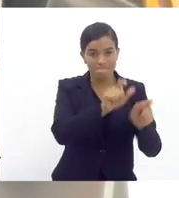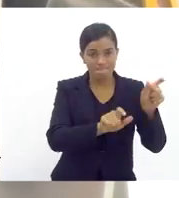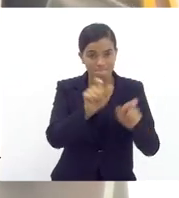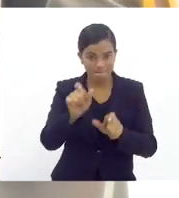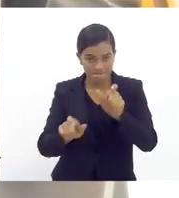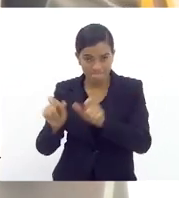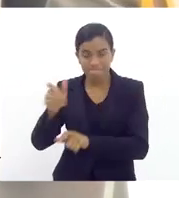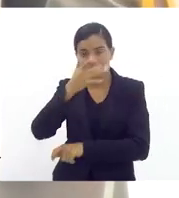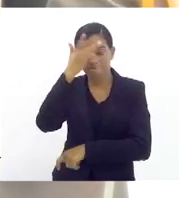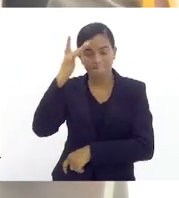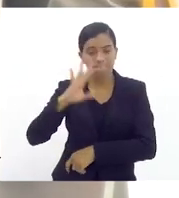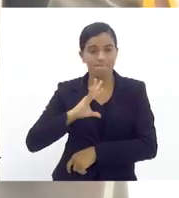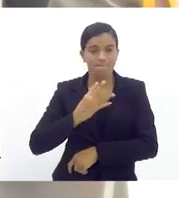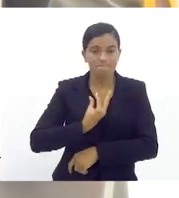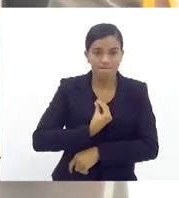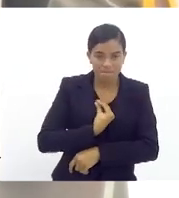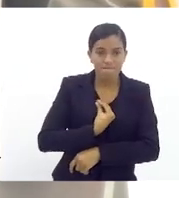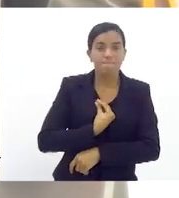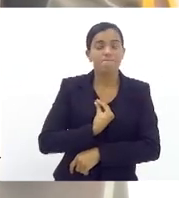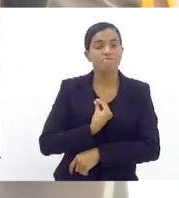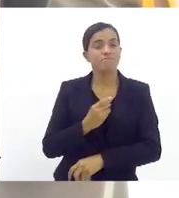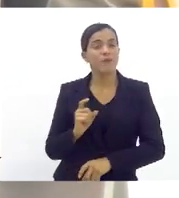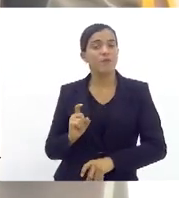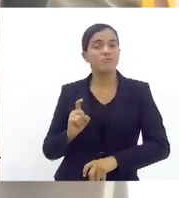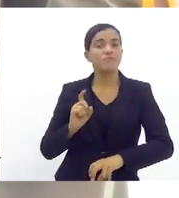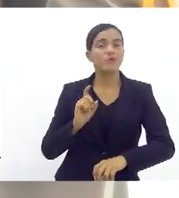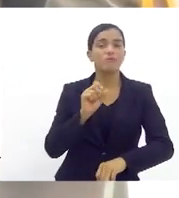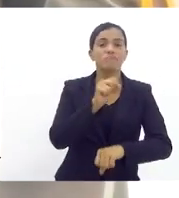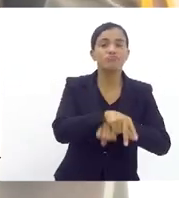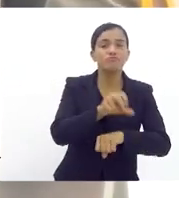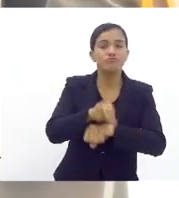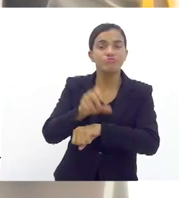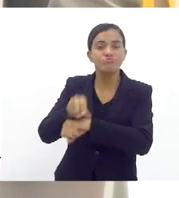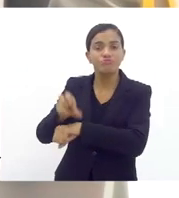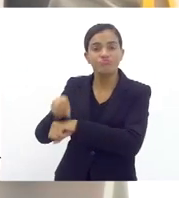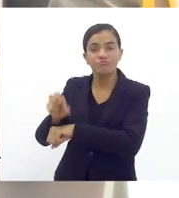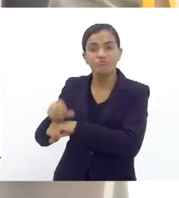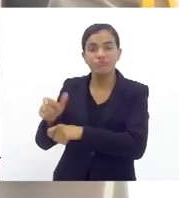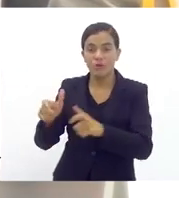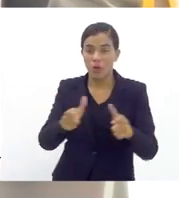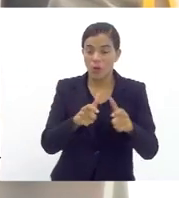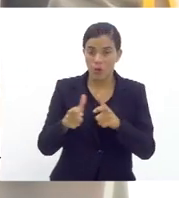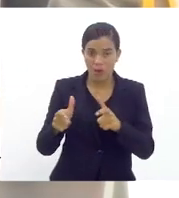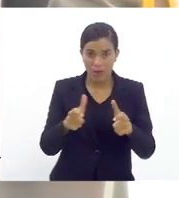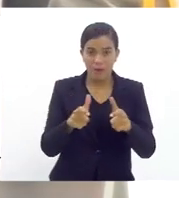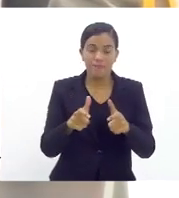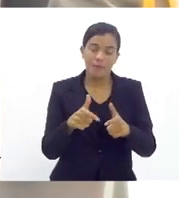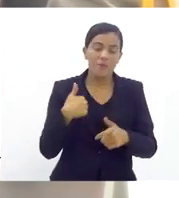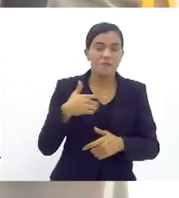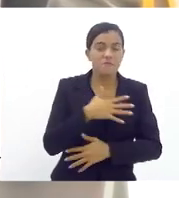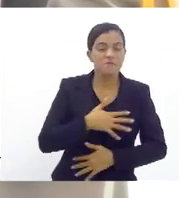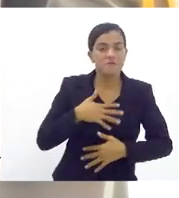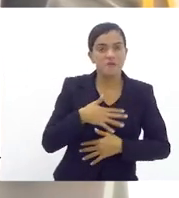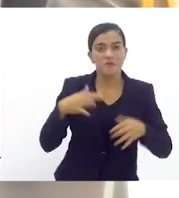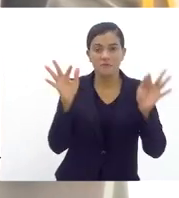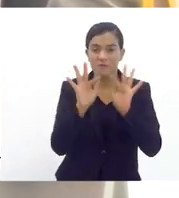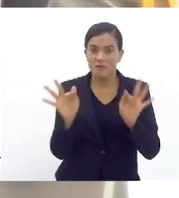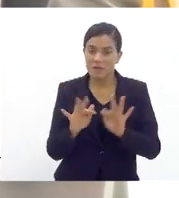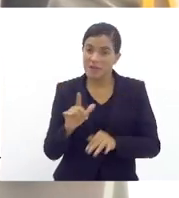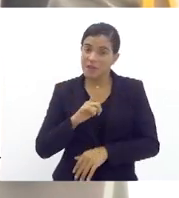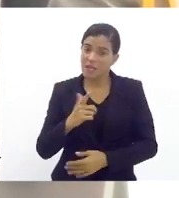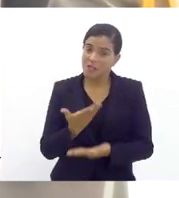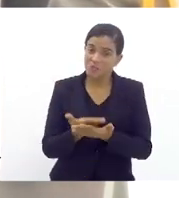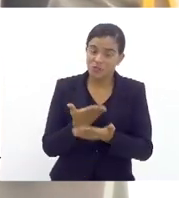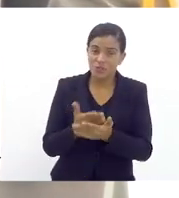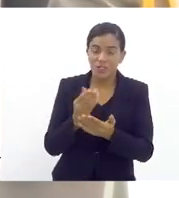pessoas trans passem a ocupar espaços de poder. Fico feliz de saber que tem uma estudante da